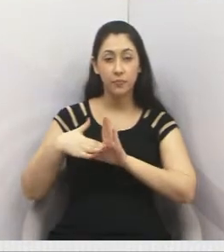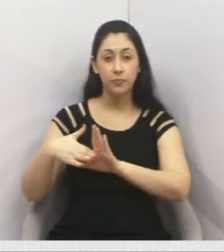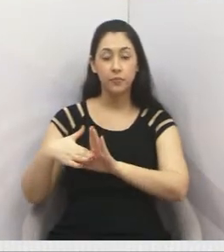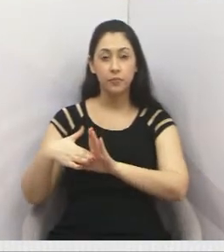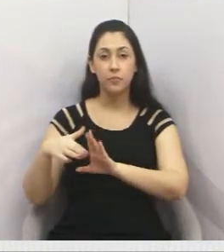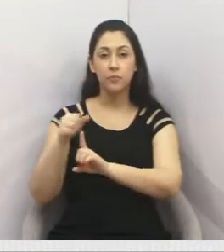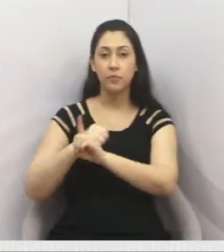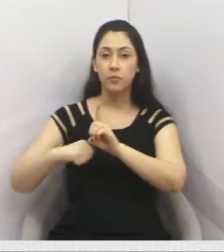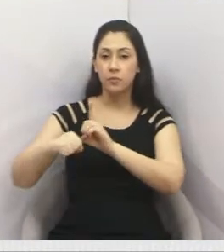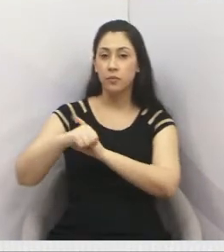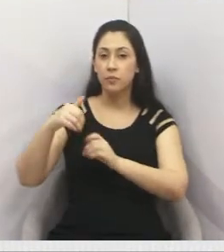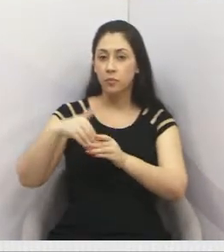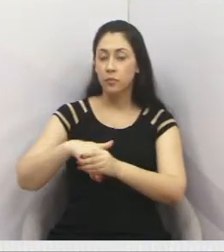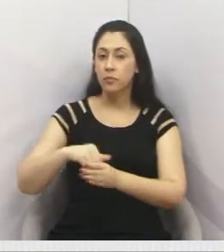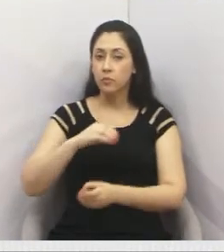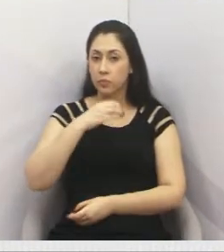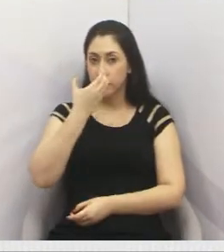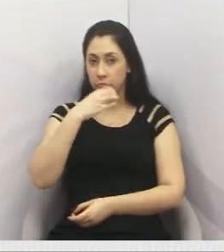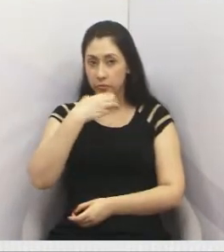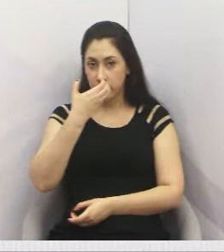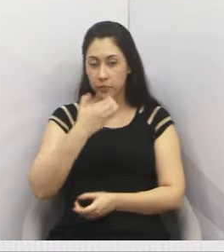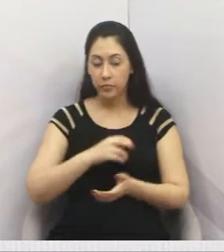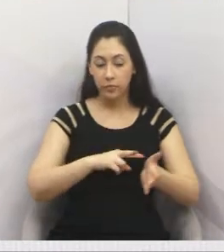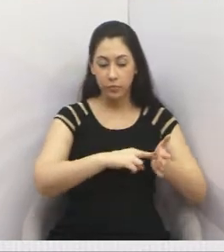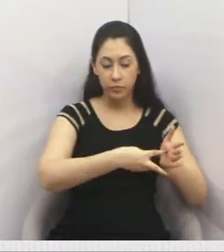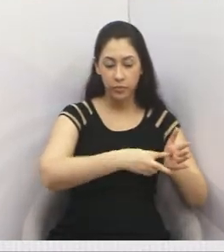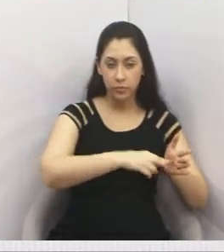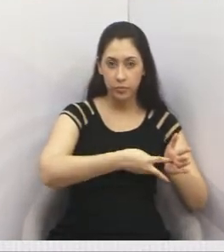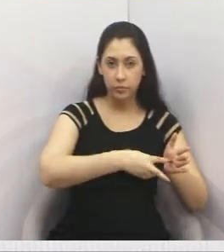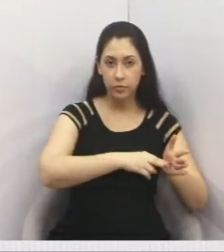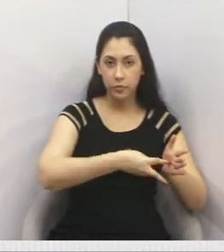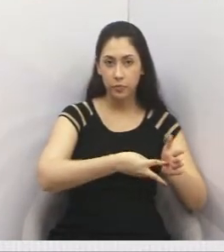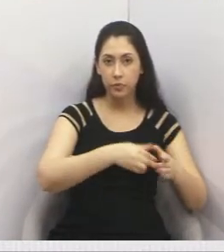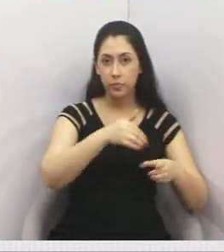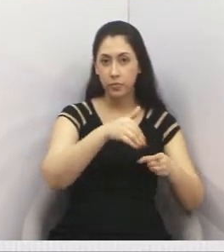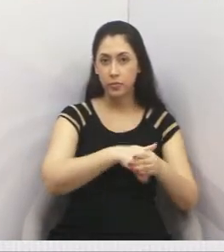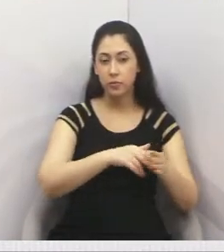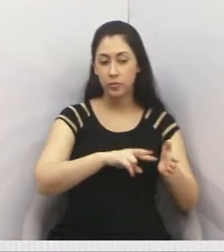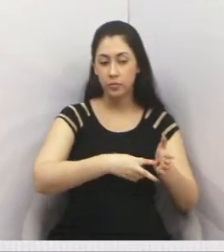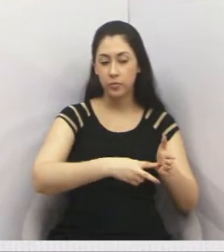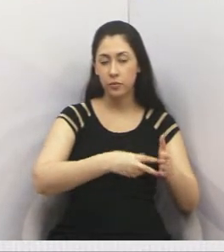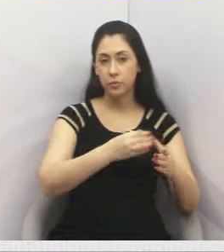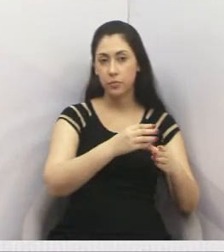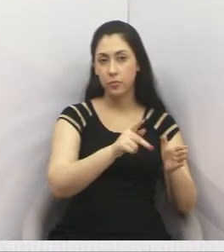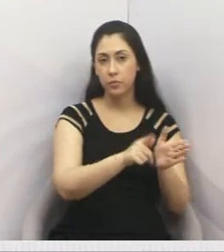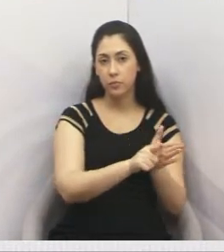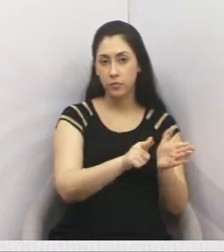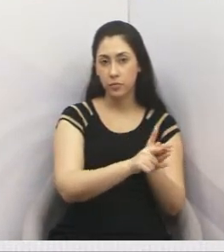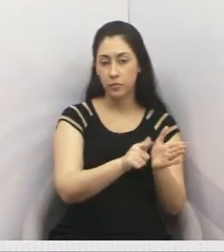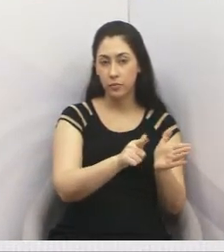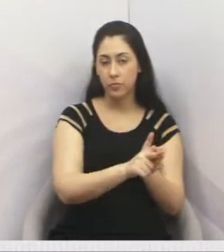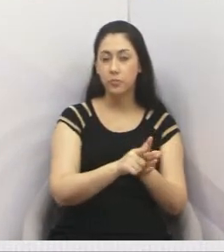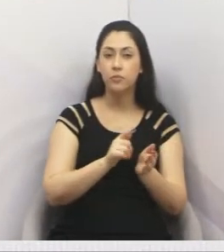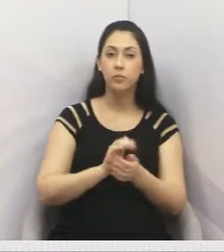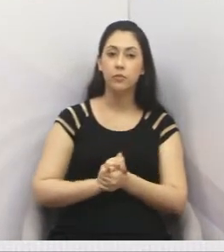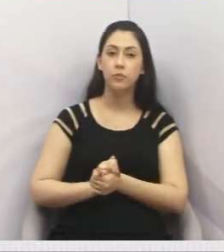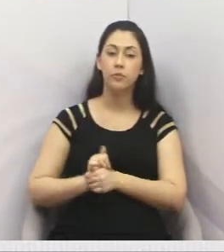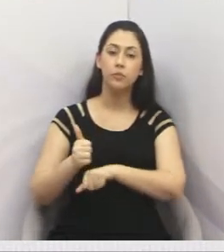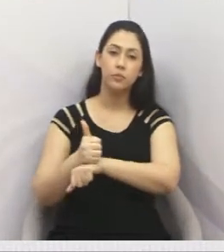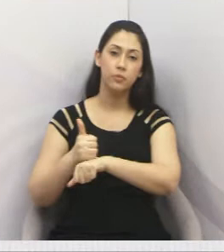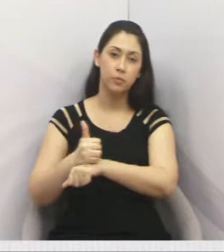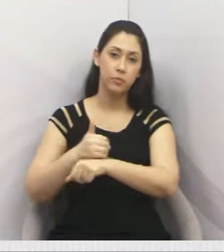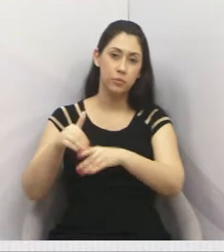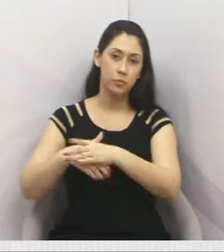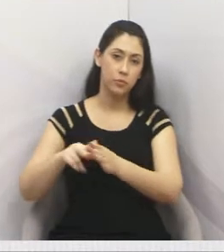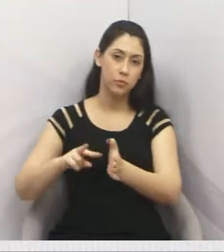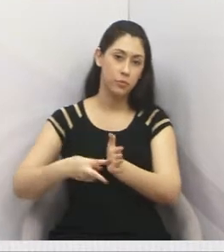Movimentos populares, Jardim Paraíso e Jardim Holanda, entidade de classe sindical, sindicatos papeleiros, empresas ou entidades profissionais,